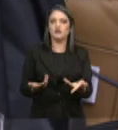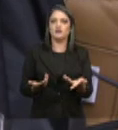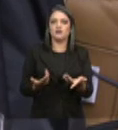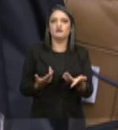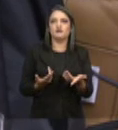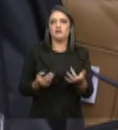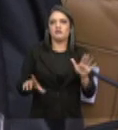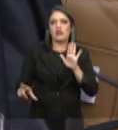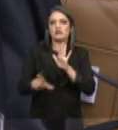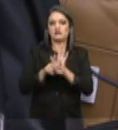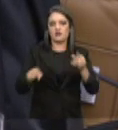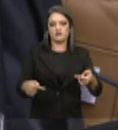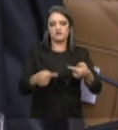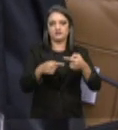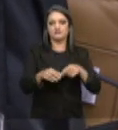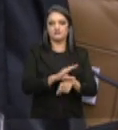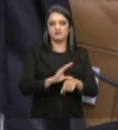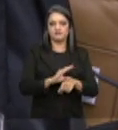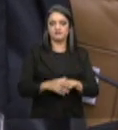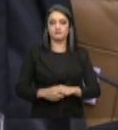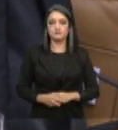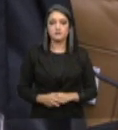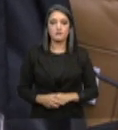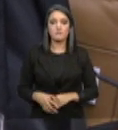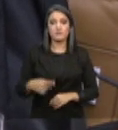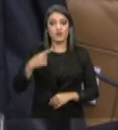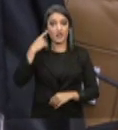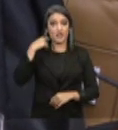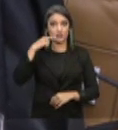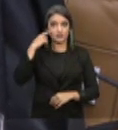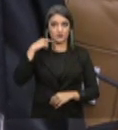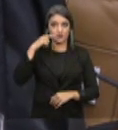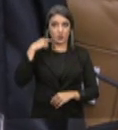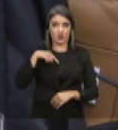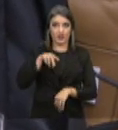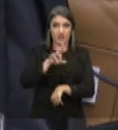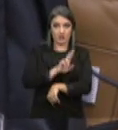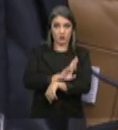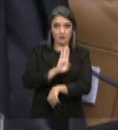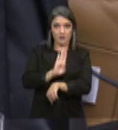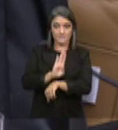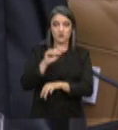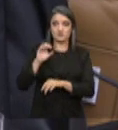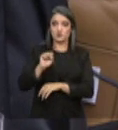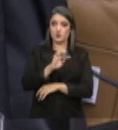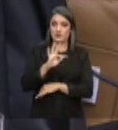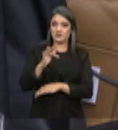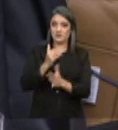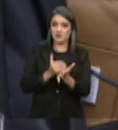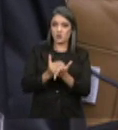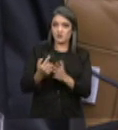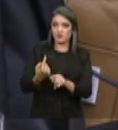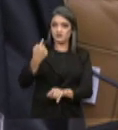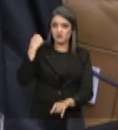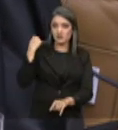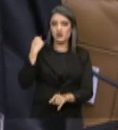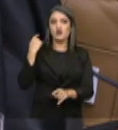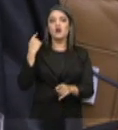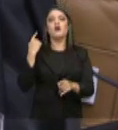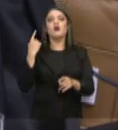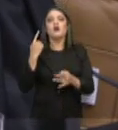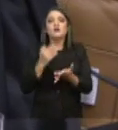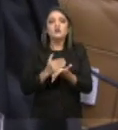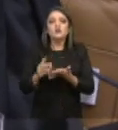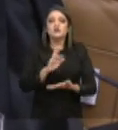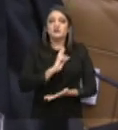leis a advocacia de Rui no Supremo desde o início da instituição sobre os ventos da República